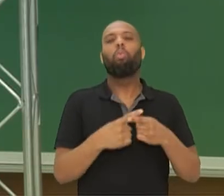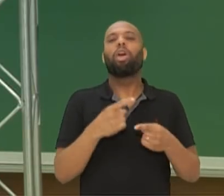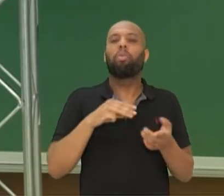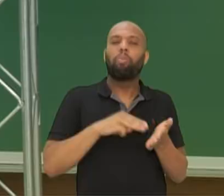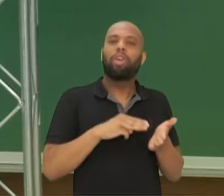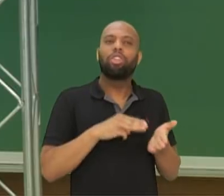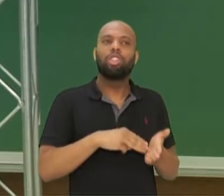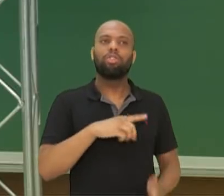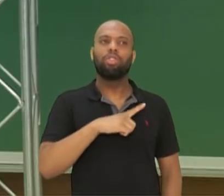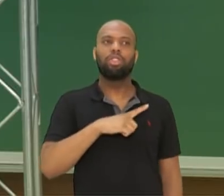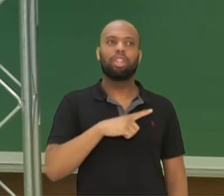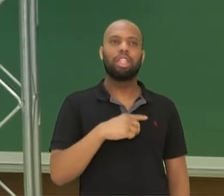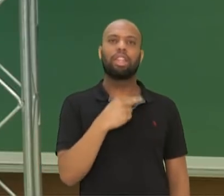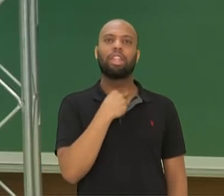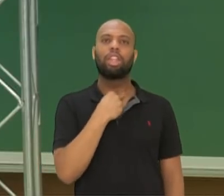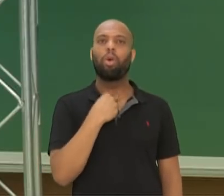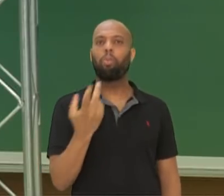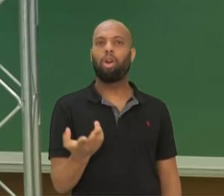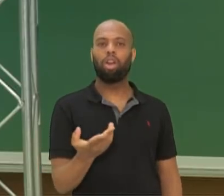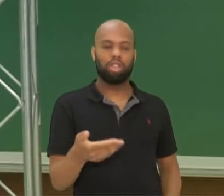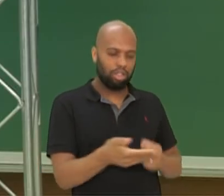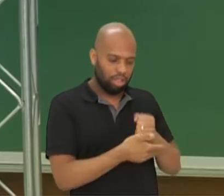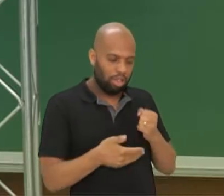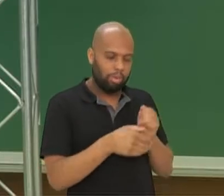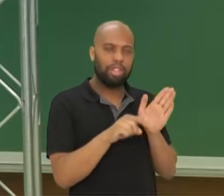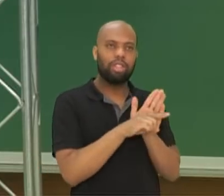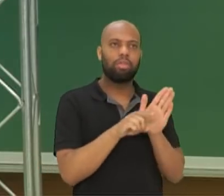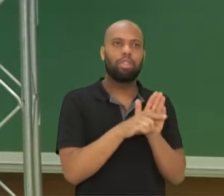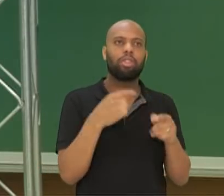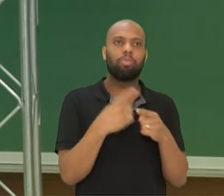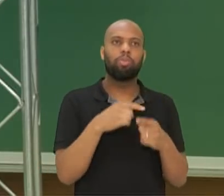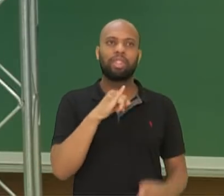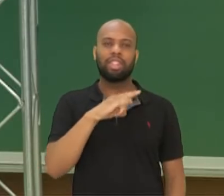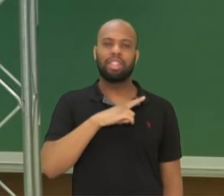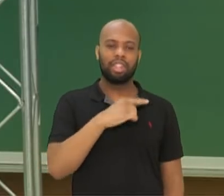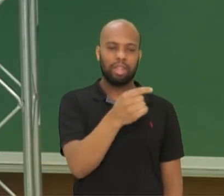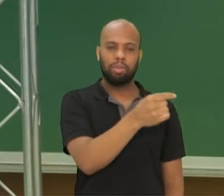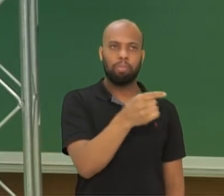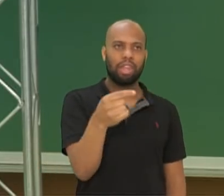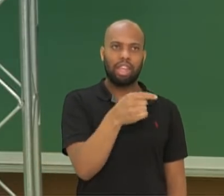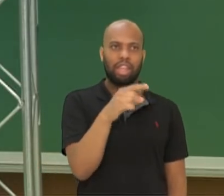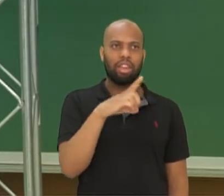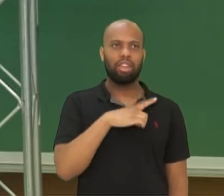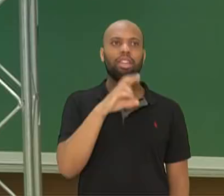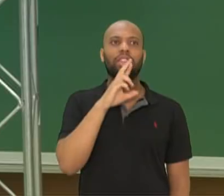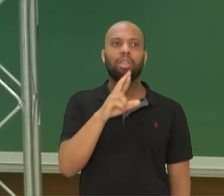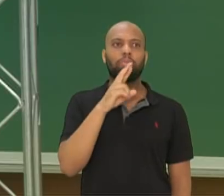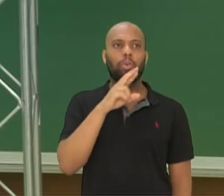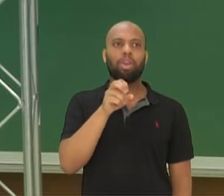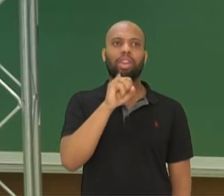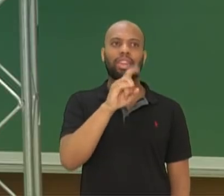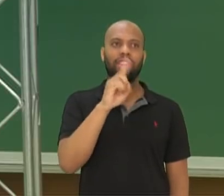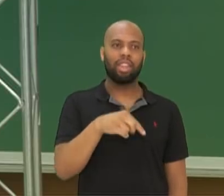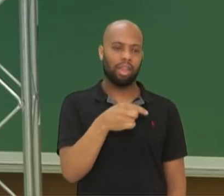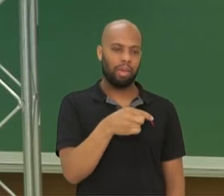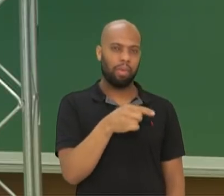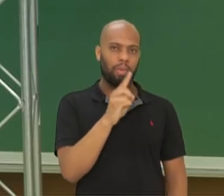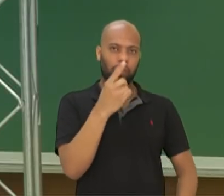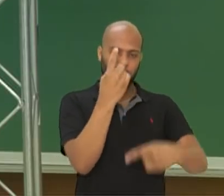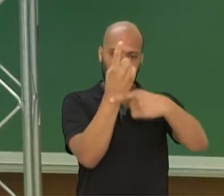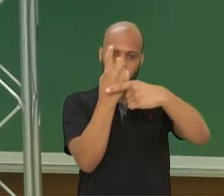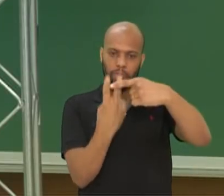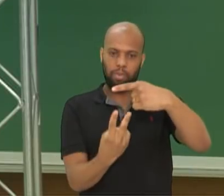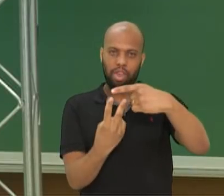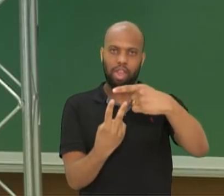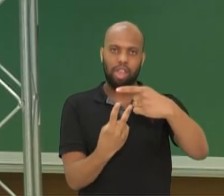de que a gente não pode ter a base negativa. Já pensou uma base negativa com esse expoente, se esse expoente for meio,